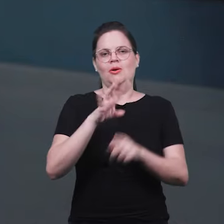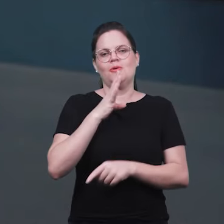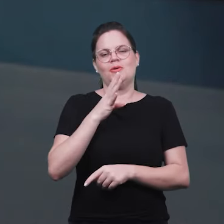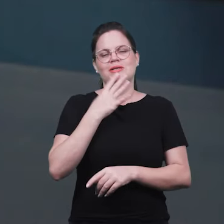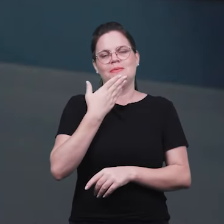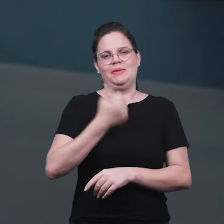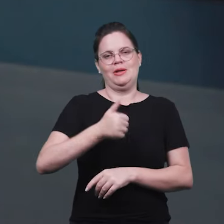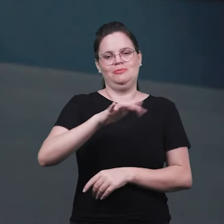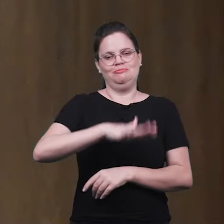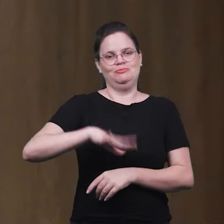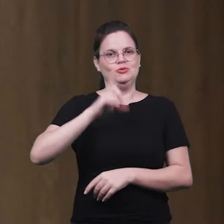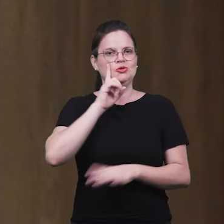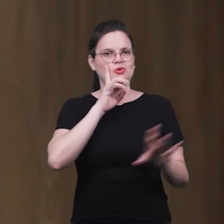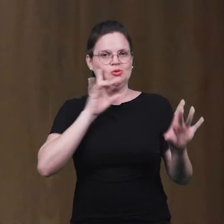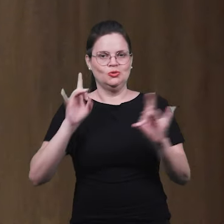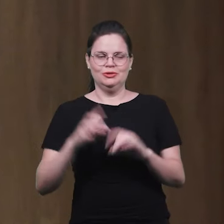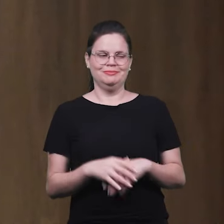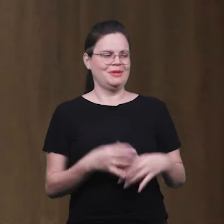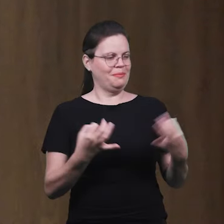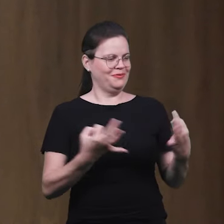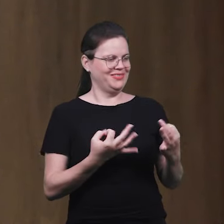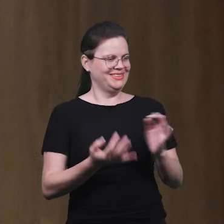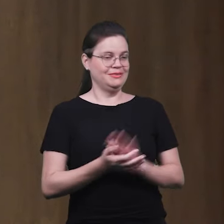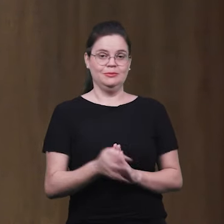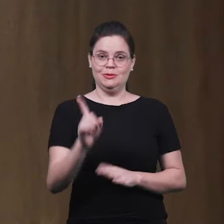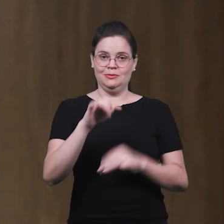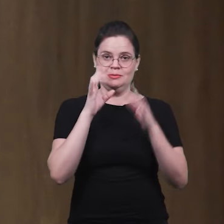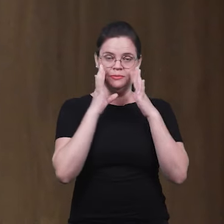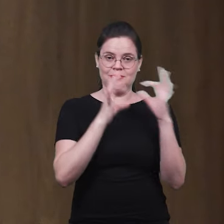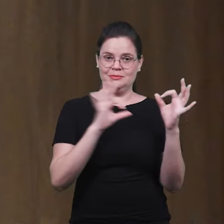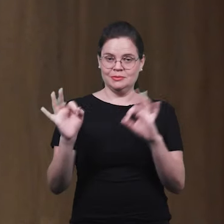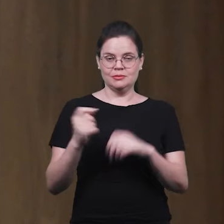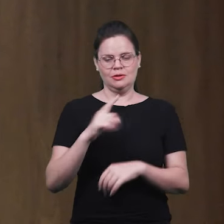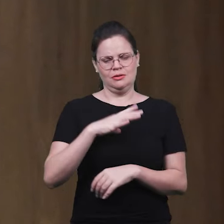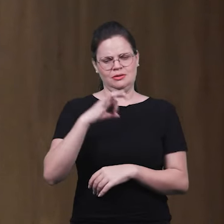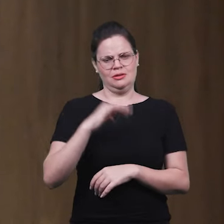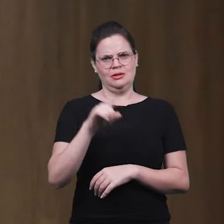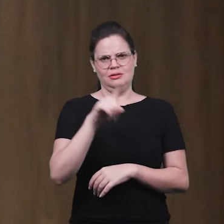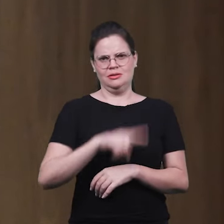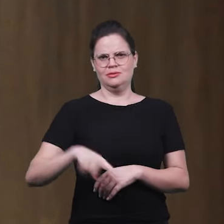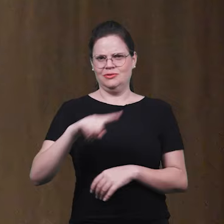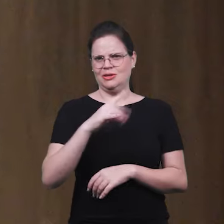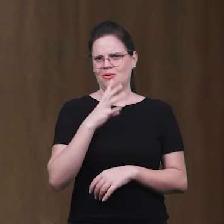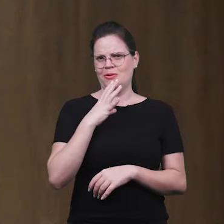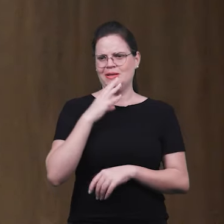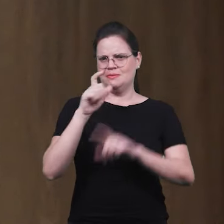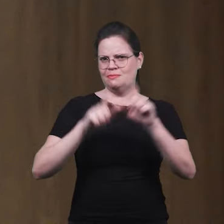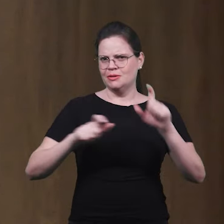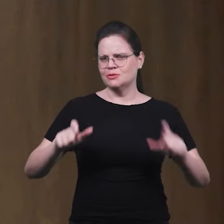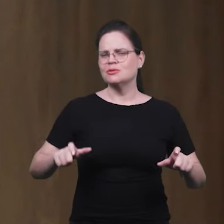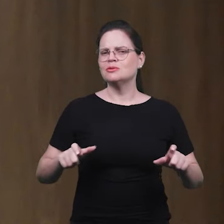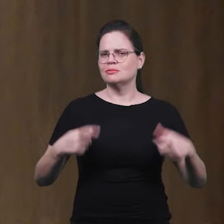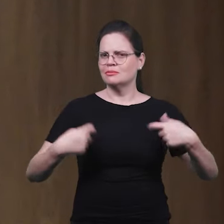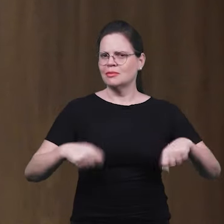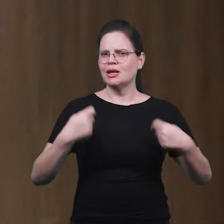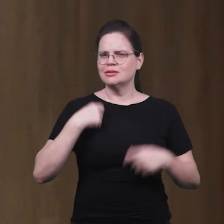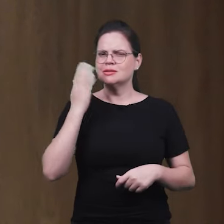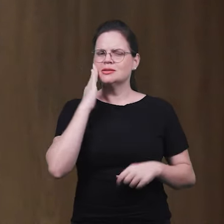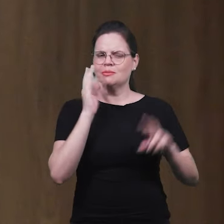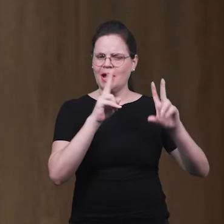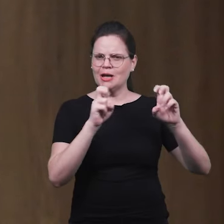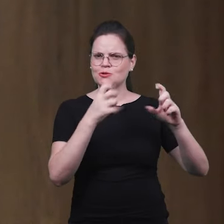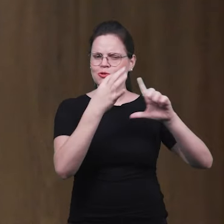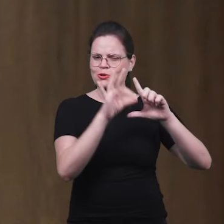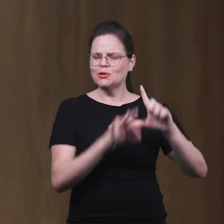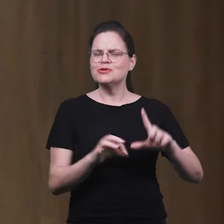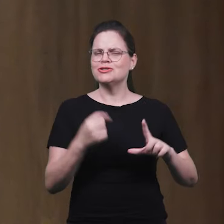dia. Perfeito. Então você que nos assistiu está aí, eu tenho certeza que você conhece pessoas que precisam saber